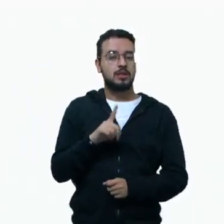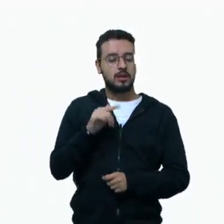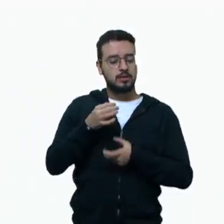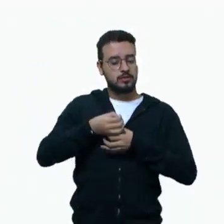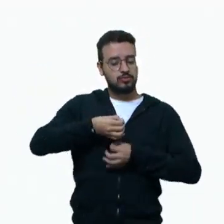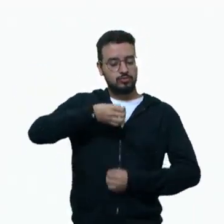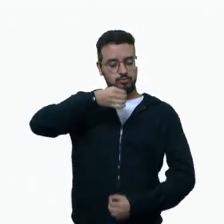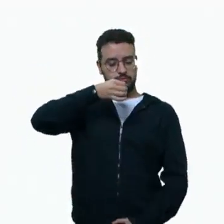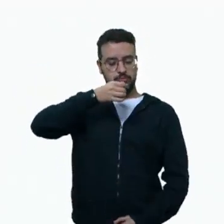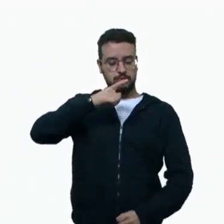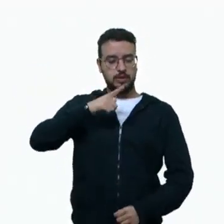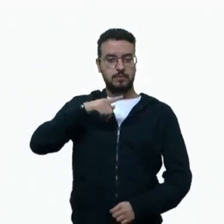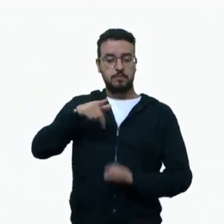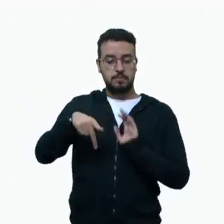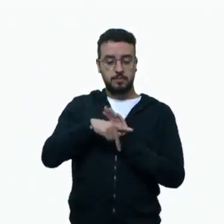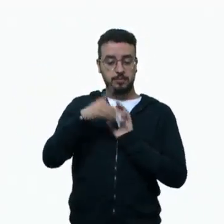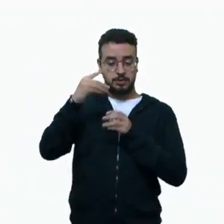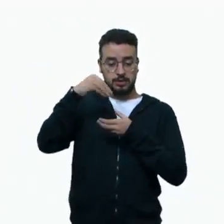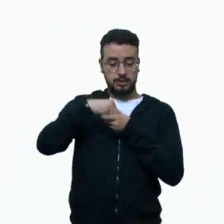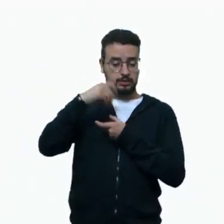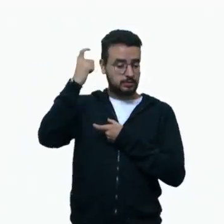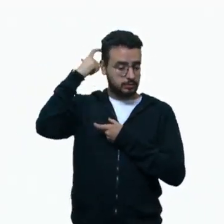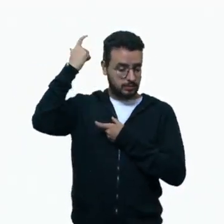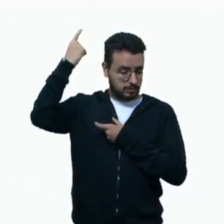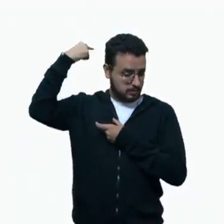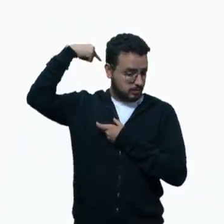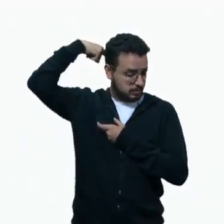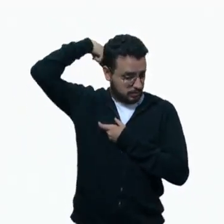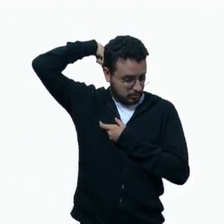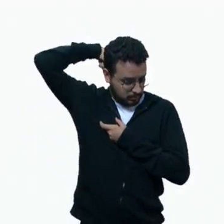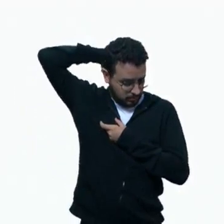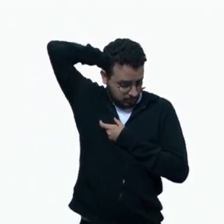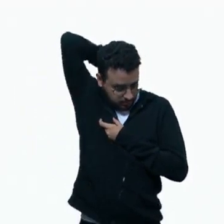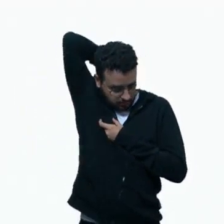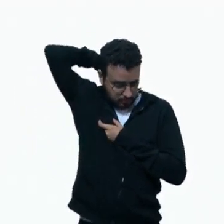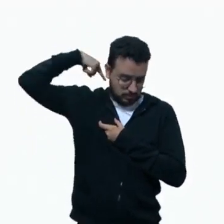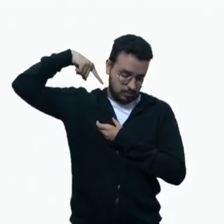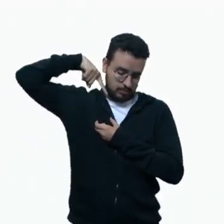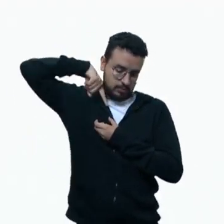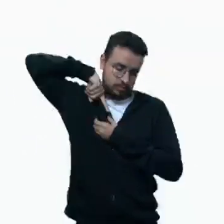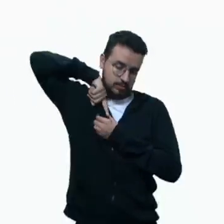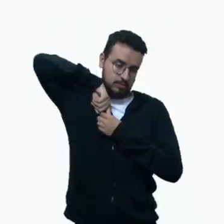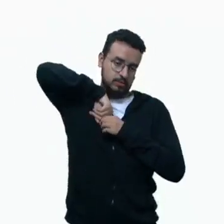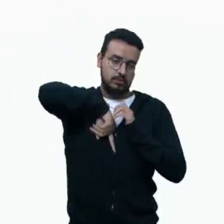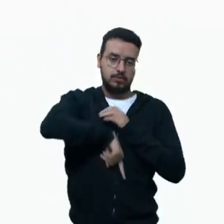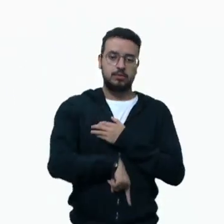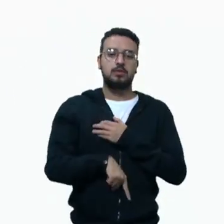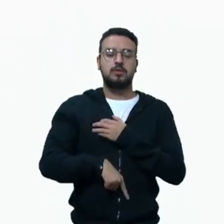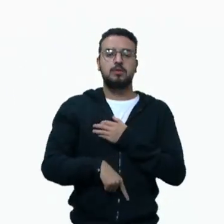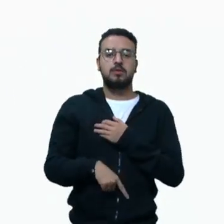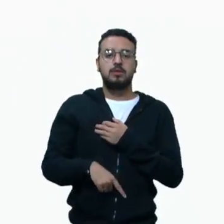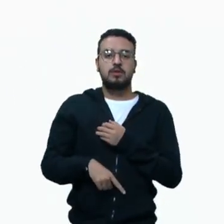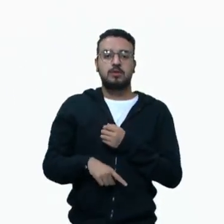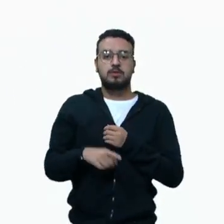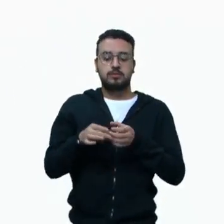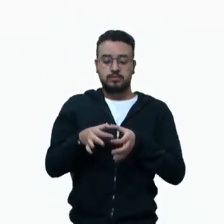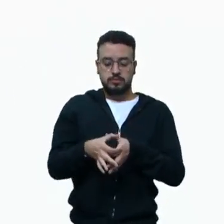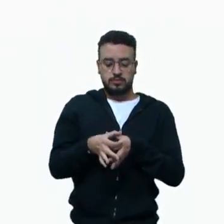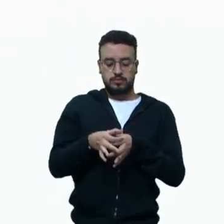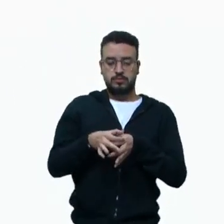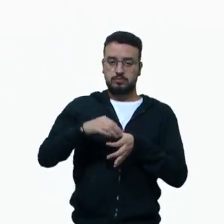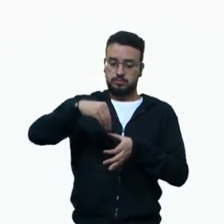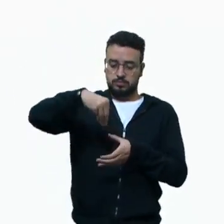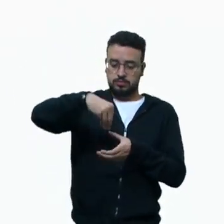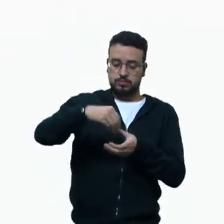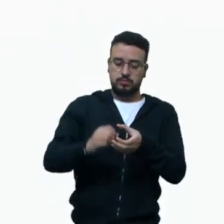muito específica, então ela sai do osso occipital e vai até a primeira vértebra lombar. ela passa pelo forame vertebral quando a gente pensa na